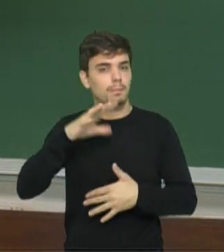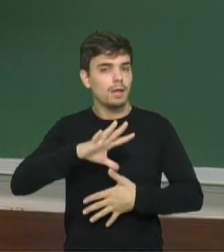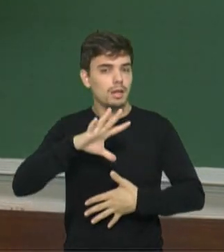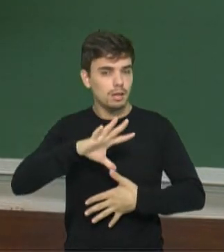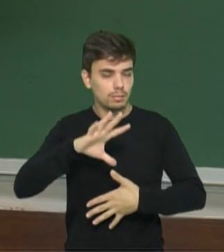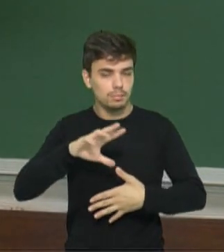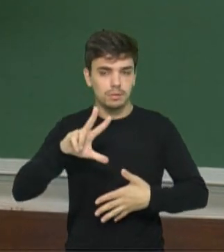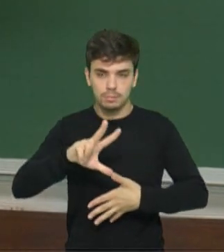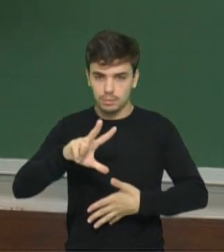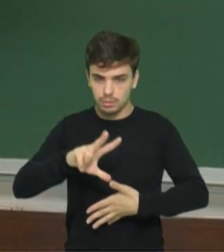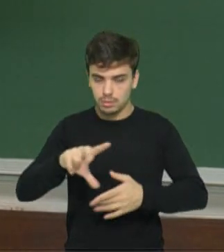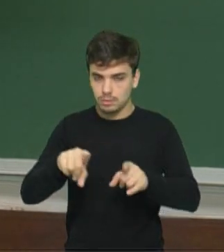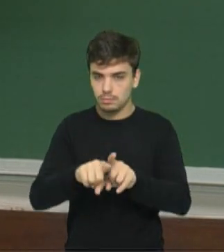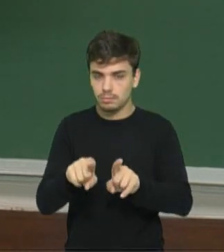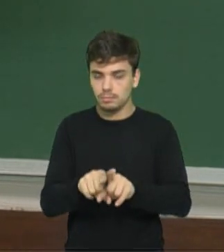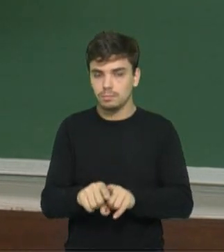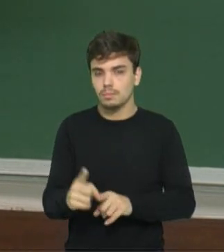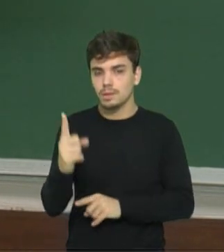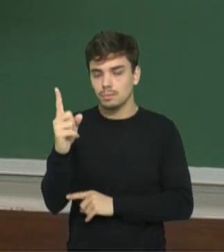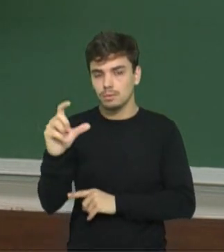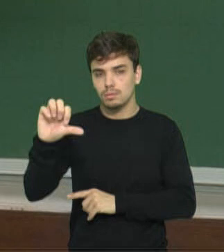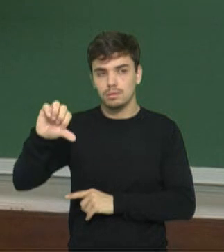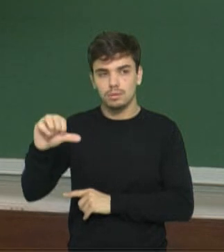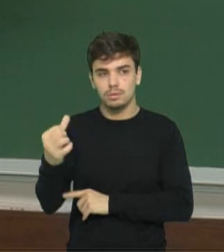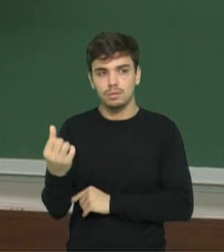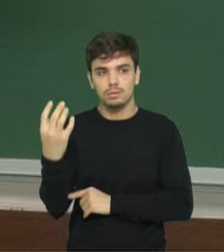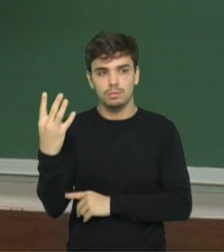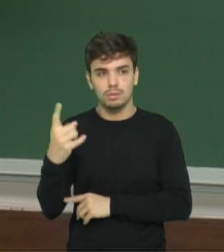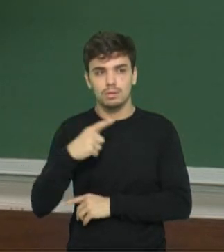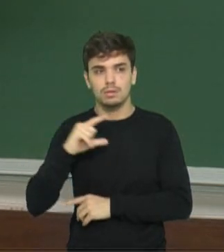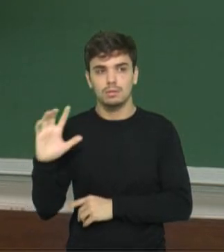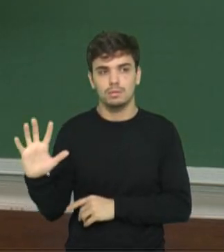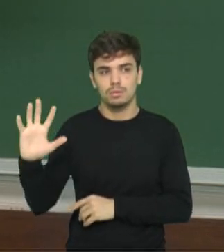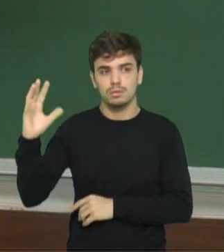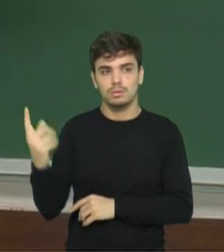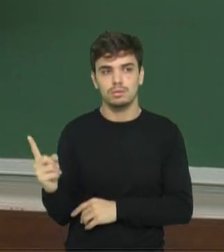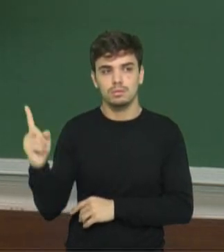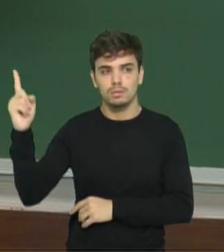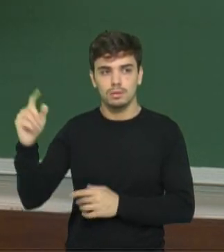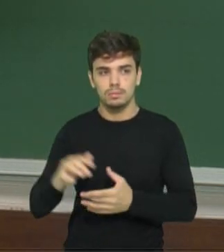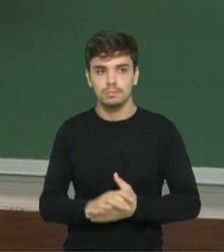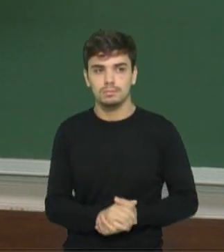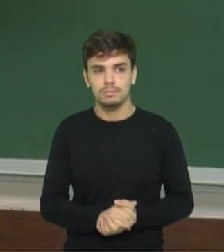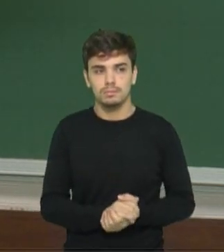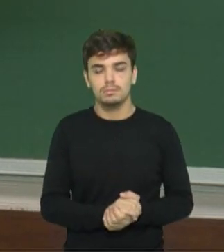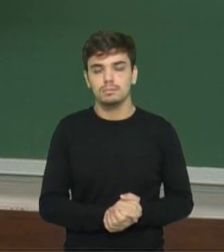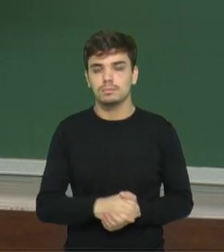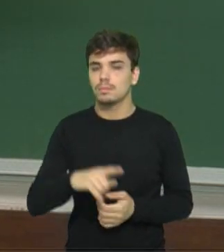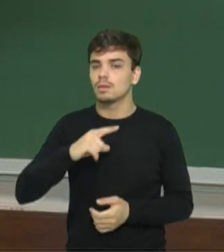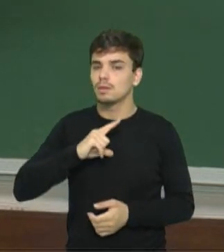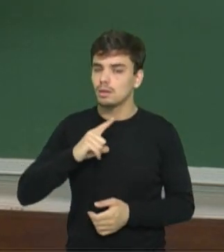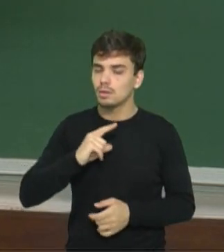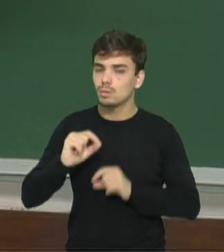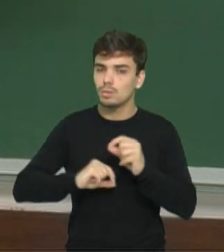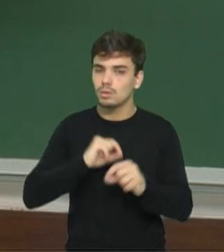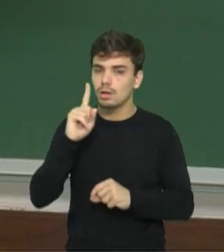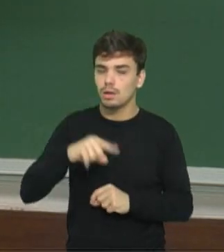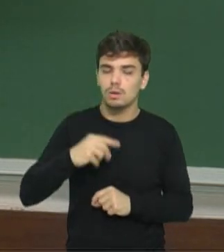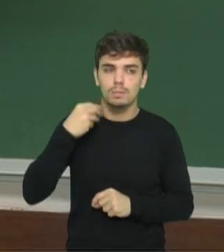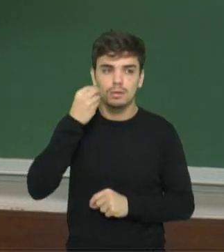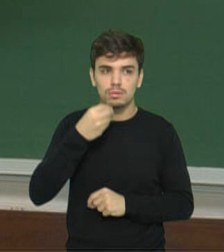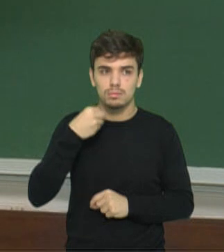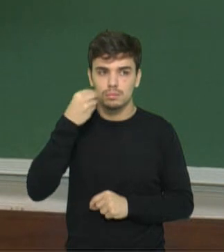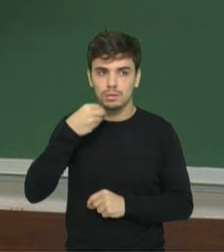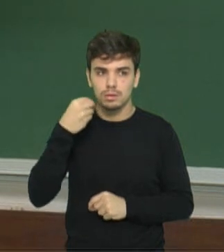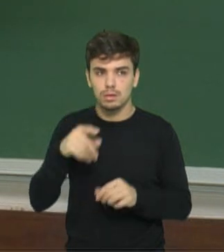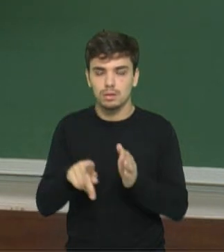Então, em 1954, esse golpe militar que vai ser dado na Guatemala, ele serviu de uma experiência, ele serviu como um